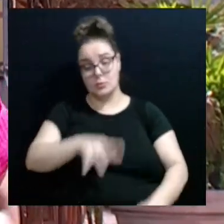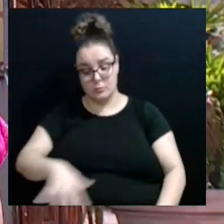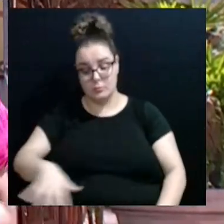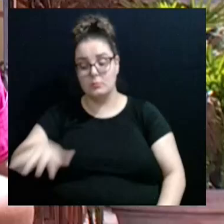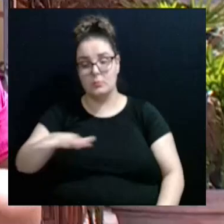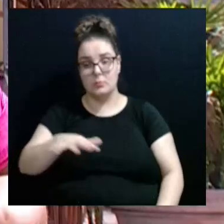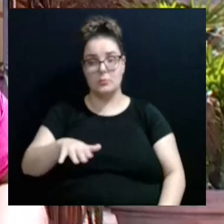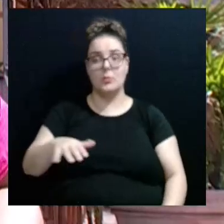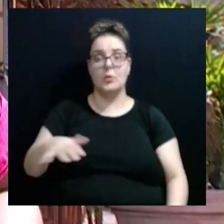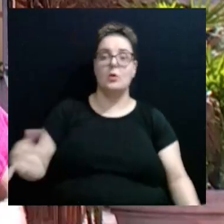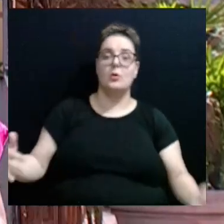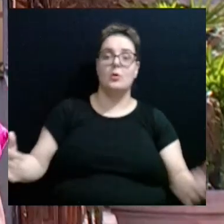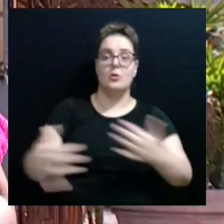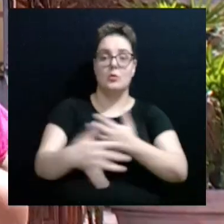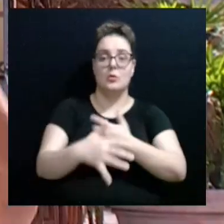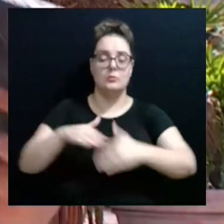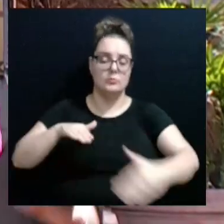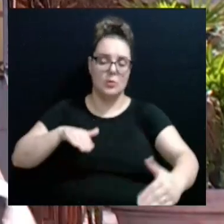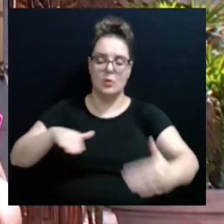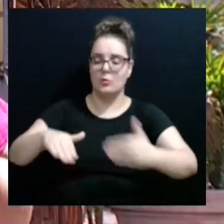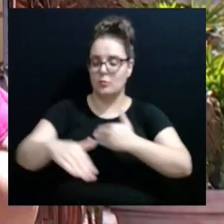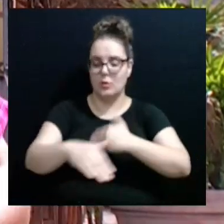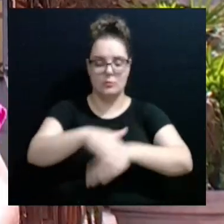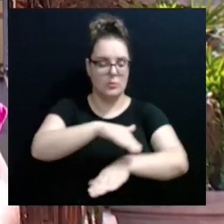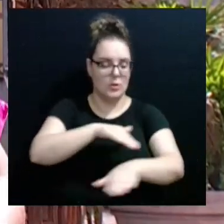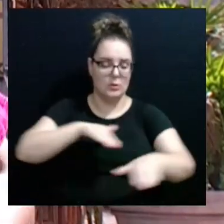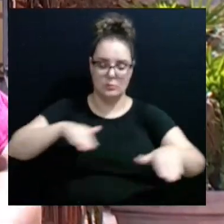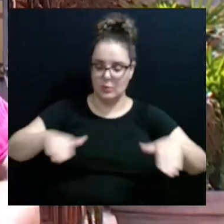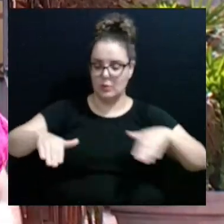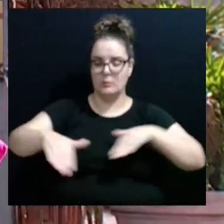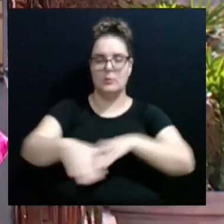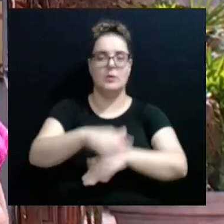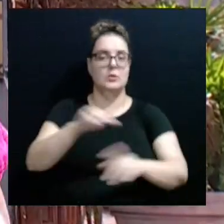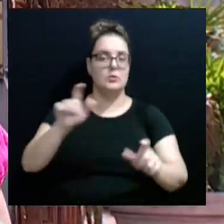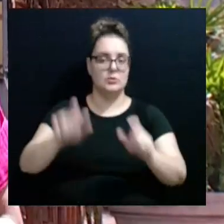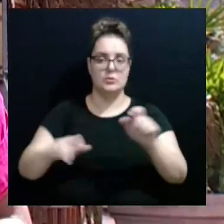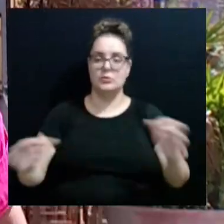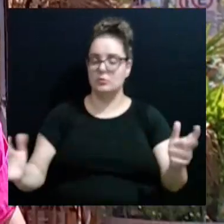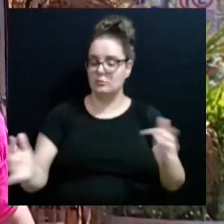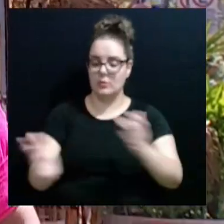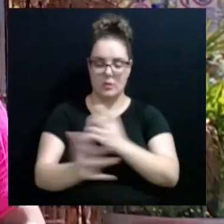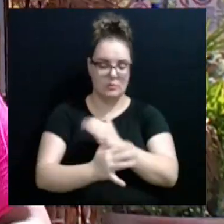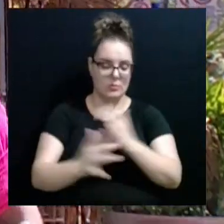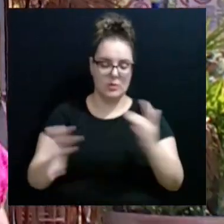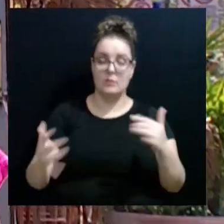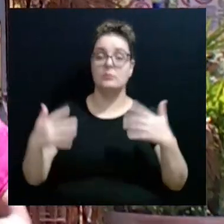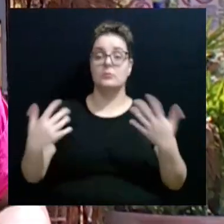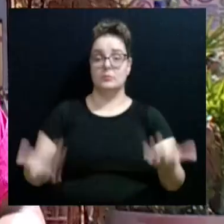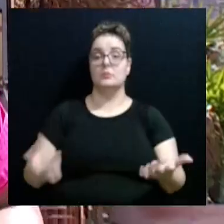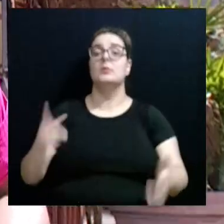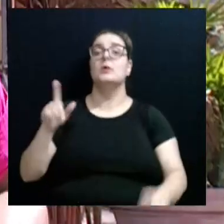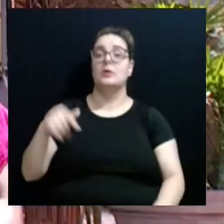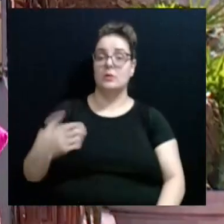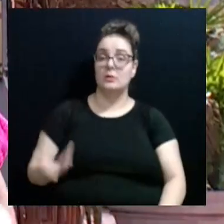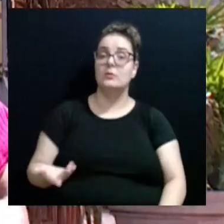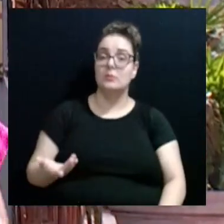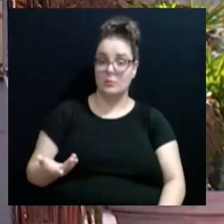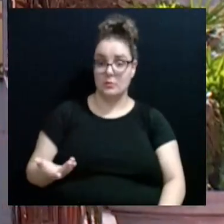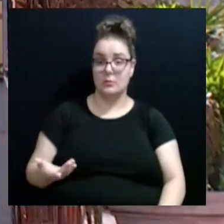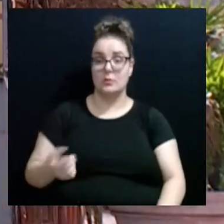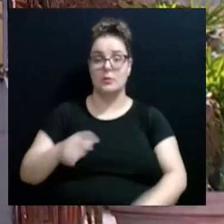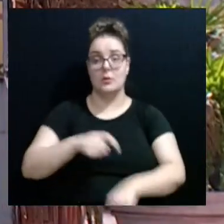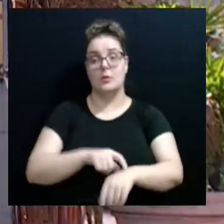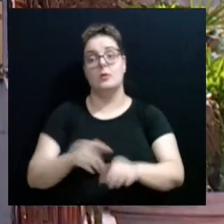fluxo, né? Tem muita rotatividade aqui de pessoas, de veículos, então é uma situação que vai